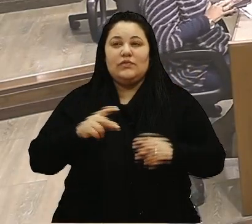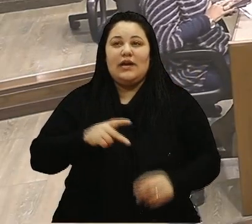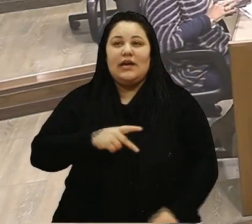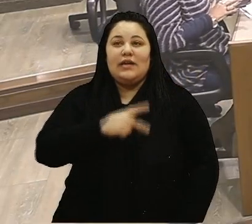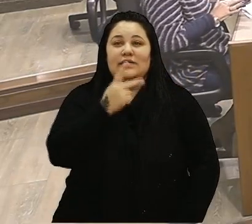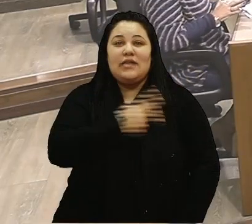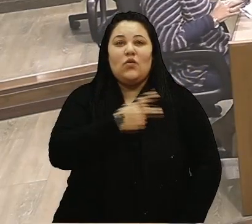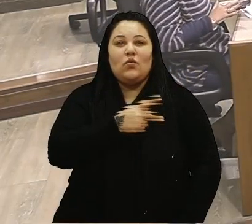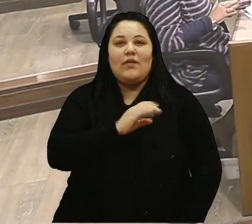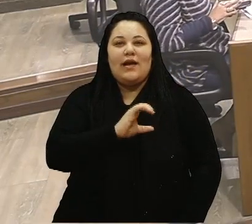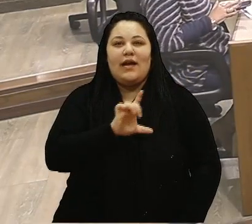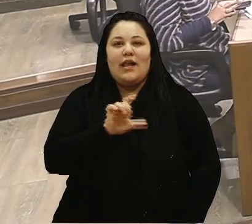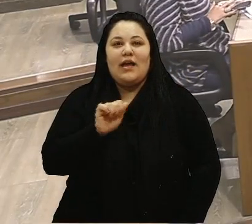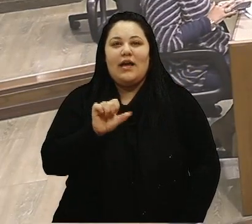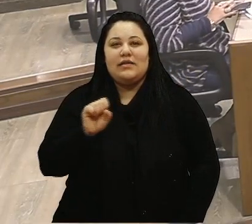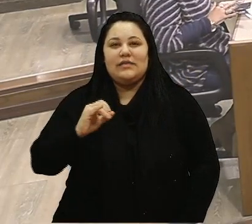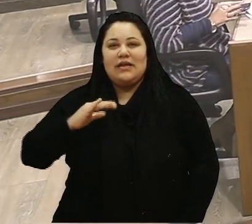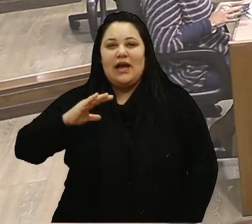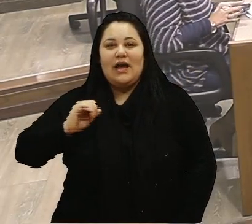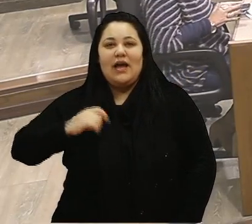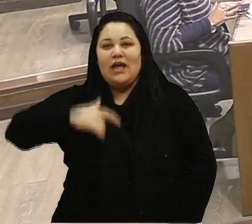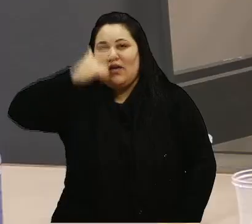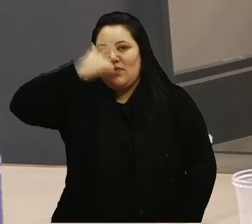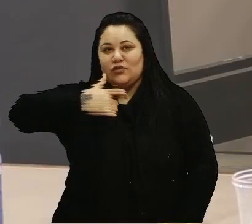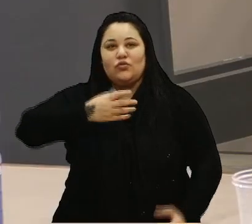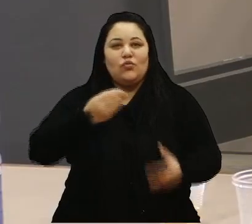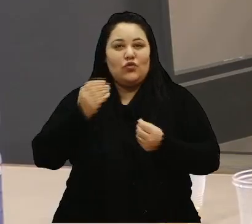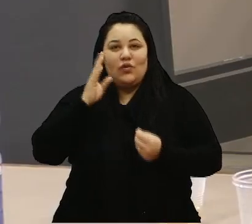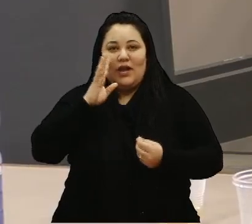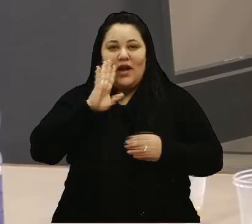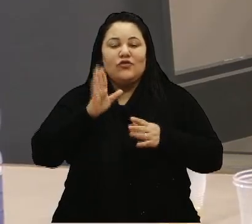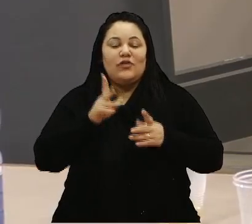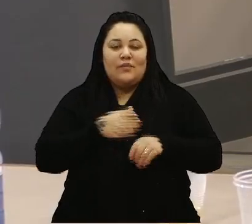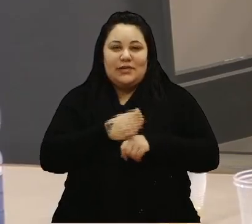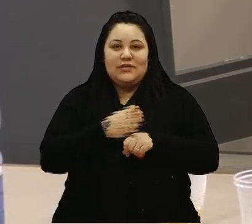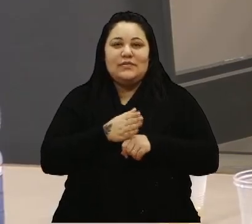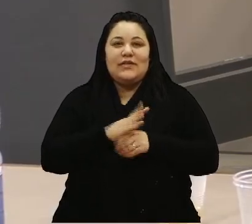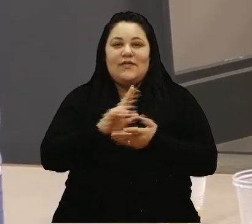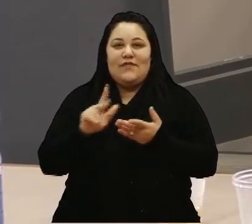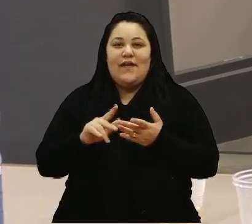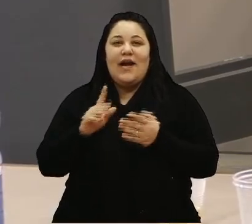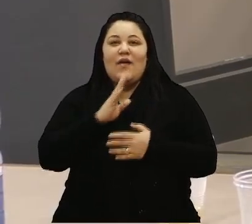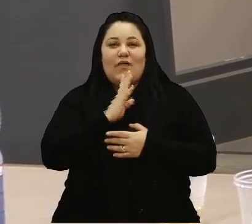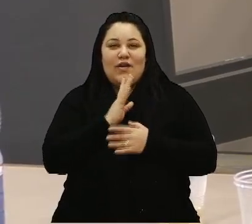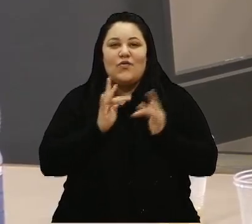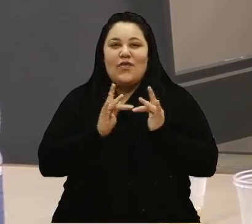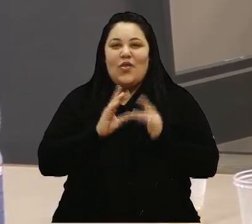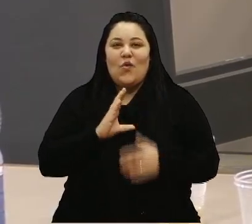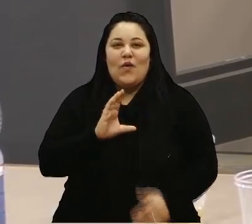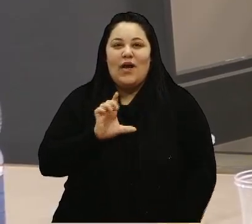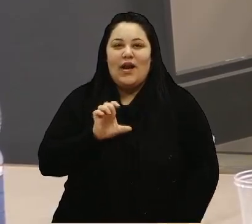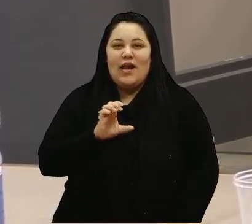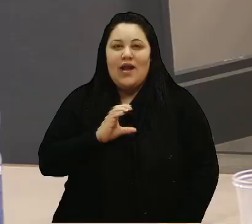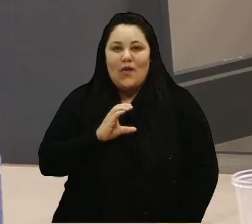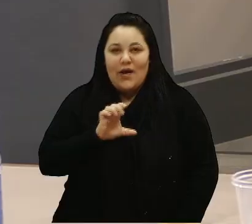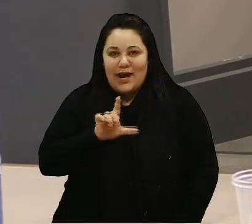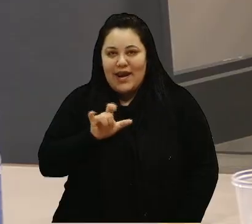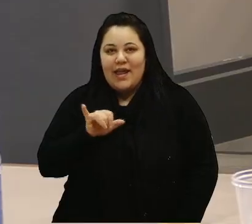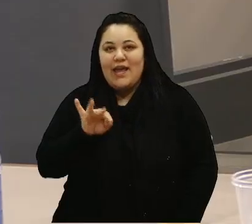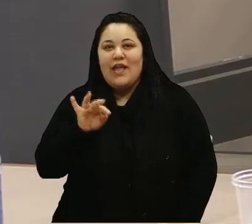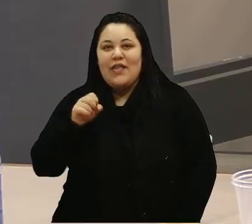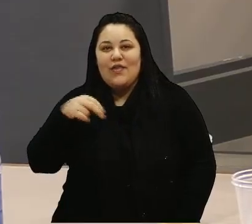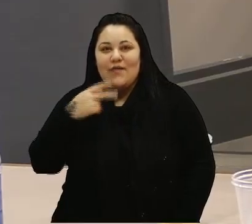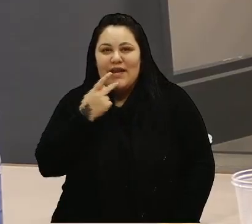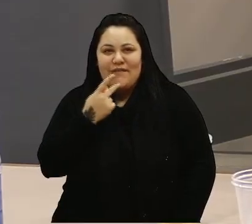muito legal, já fui em várias edições, também conheço o Cleiton, ele faz bem organizado ali, sinaliza bem a questão